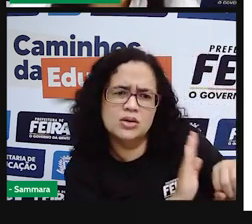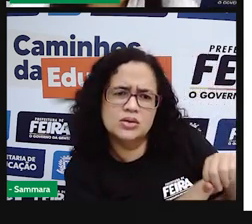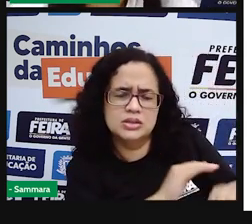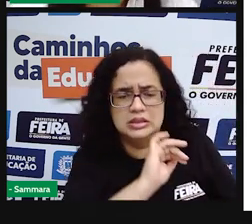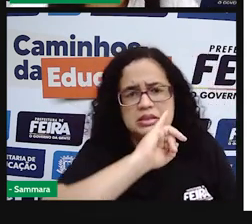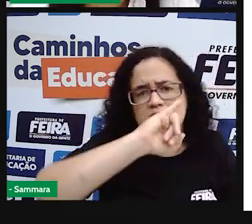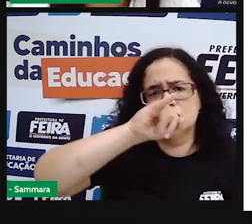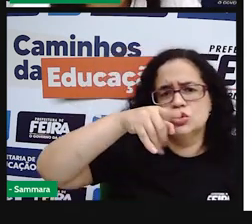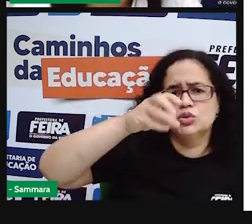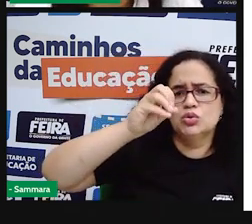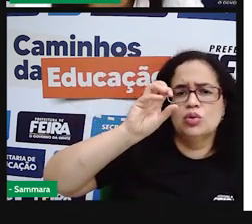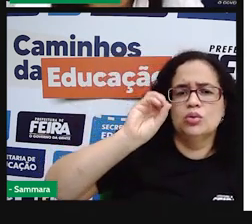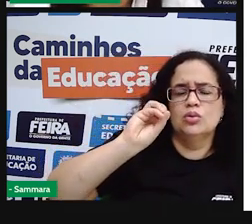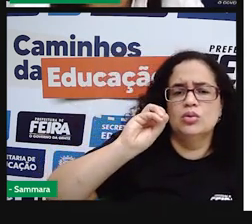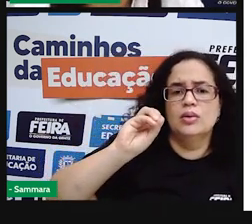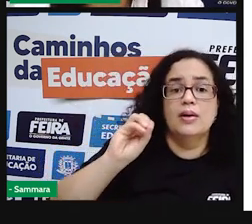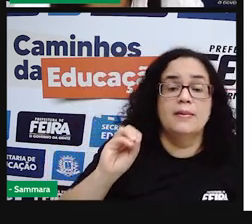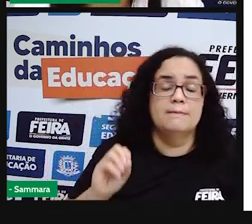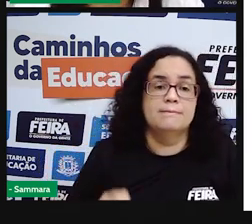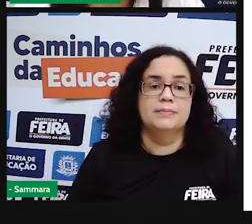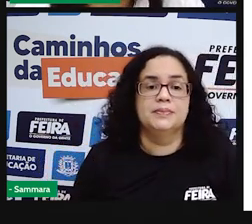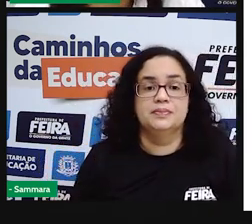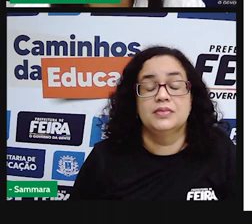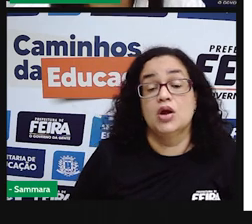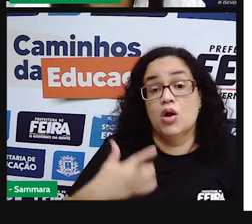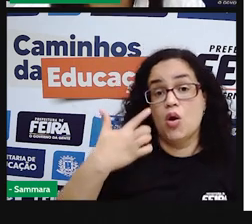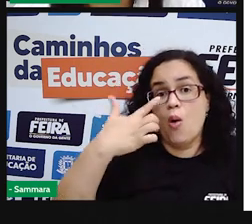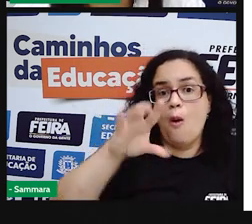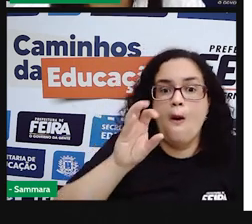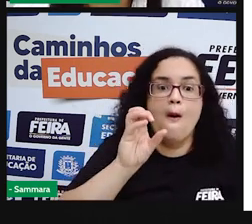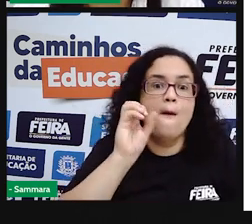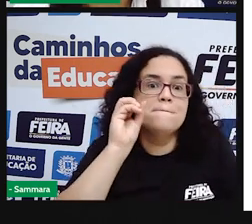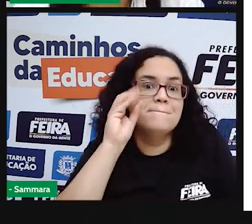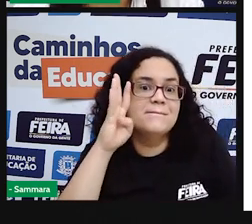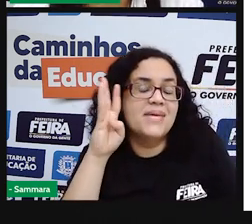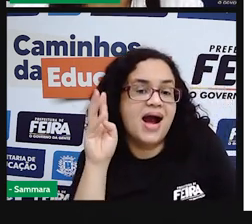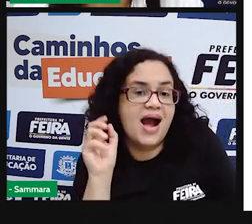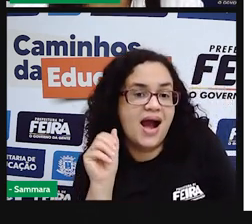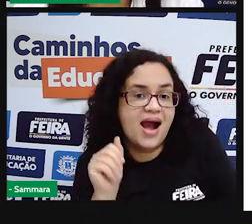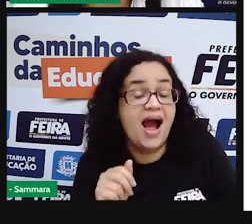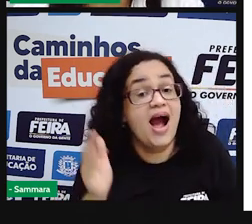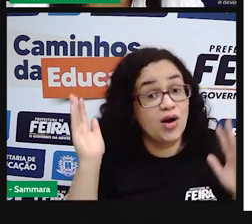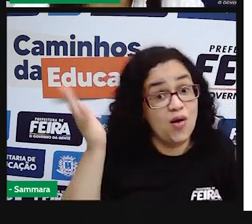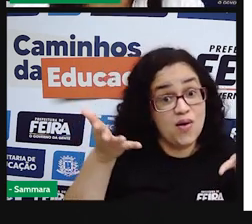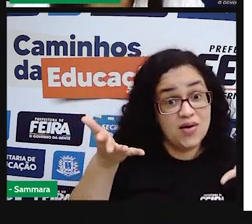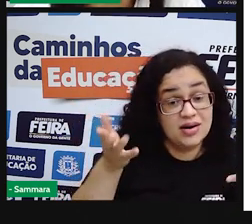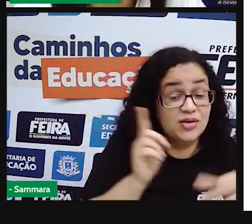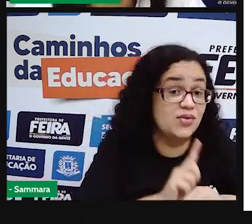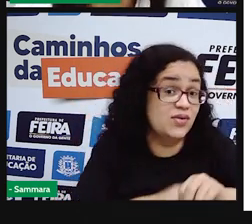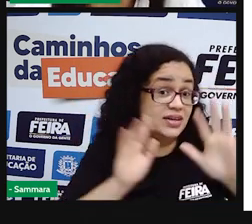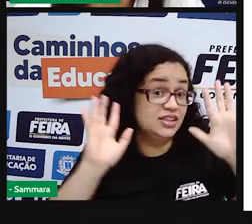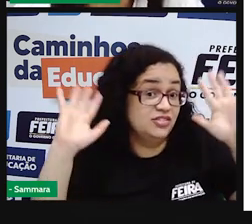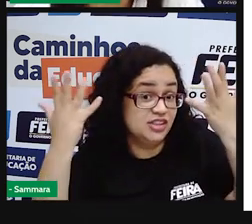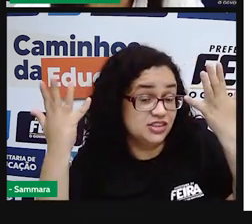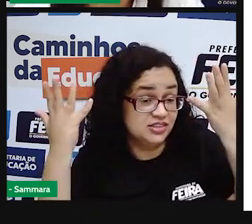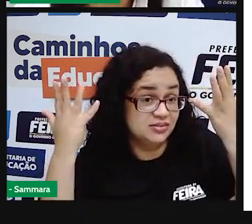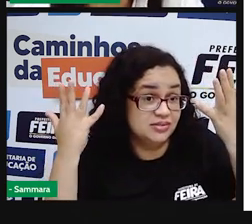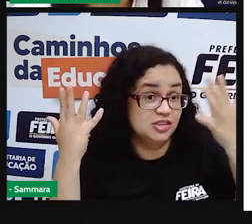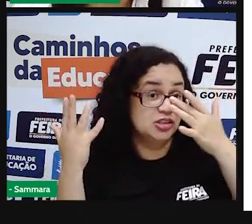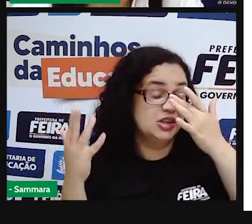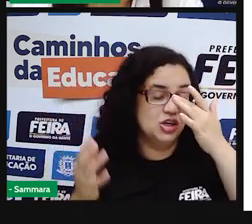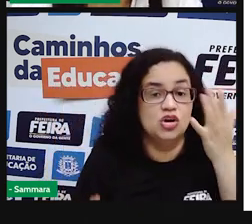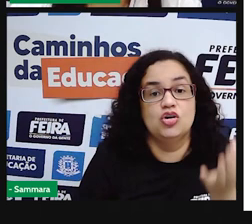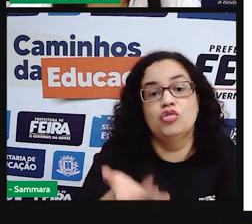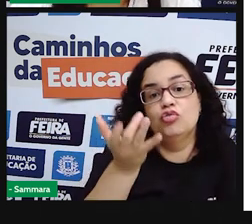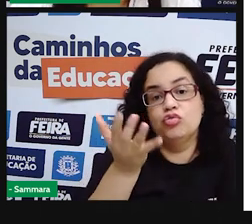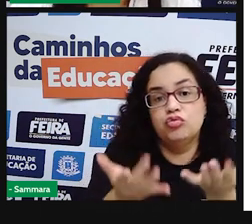Oh, bum, bum. Oba! Tá na hora da festa. Olha só quanta fogueira